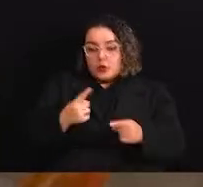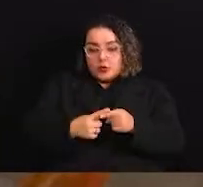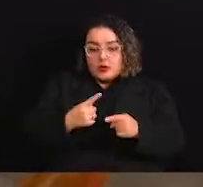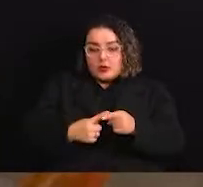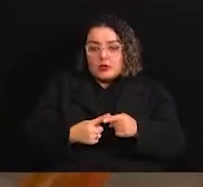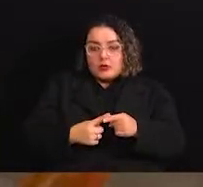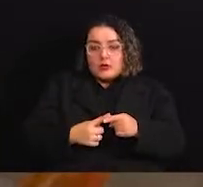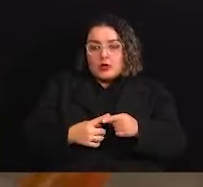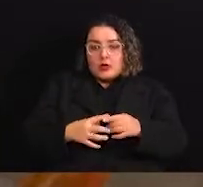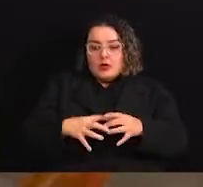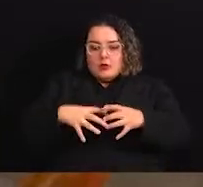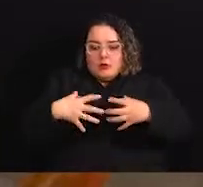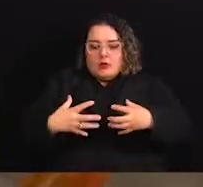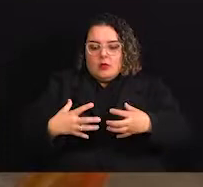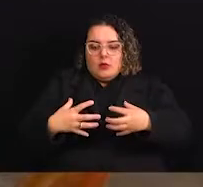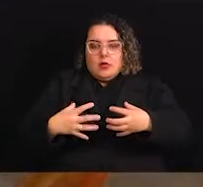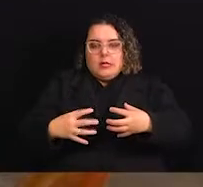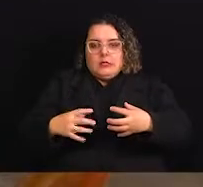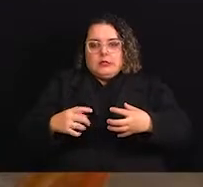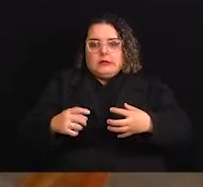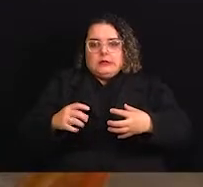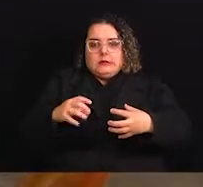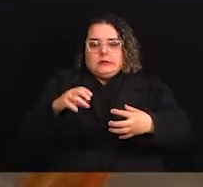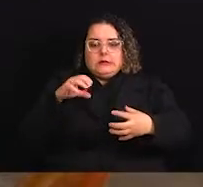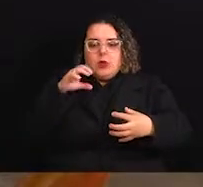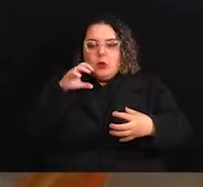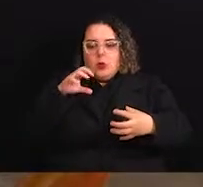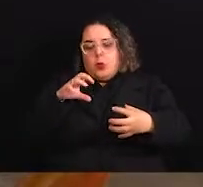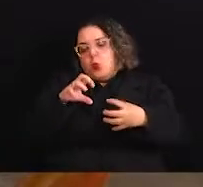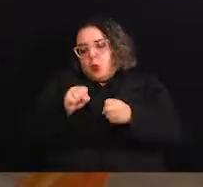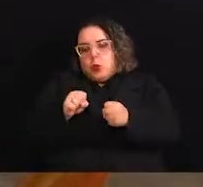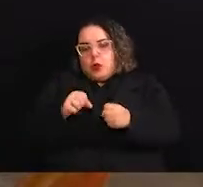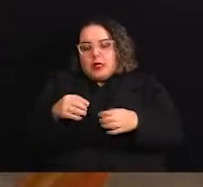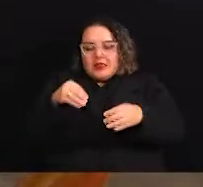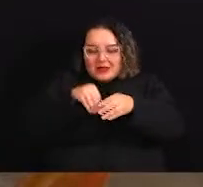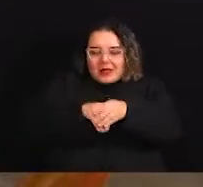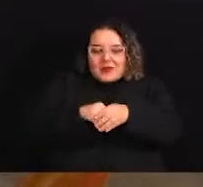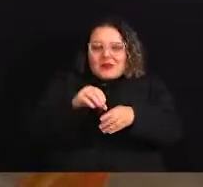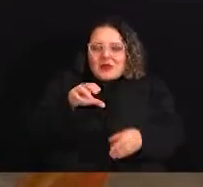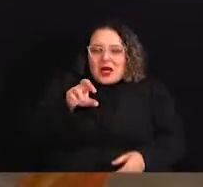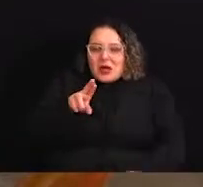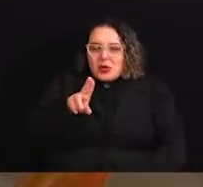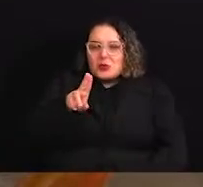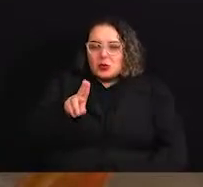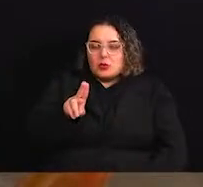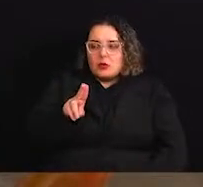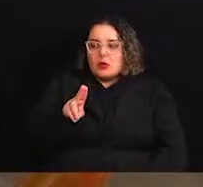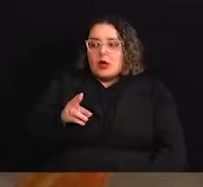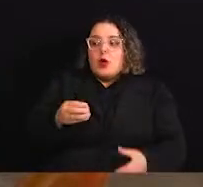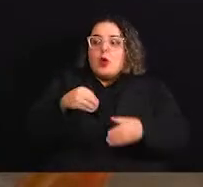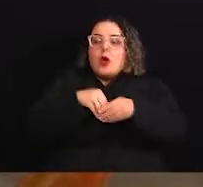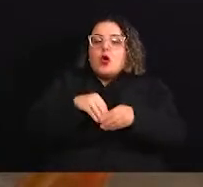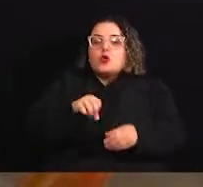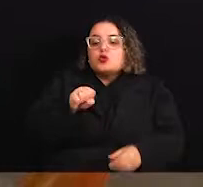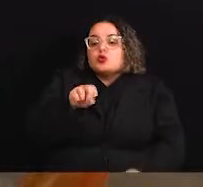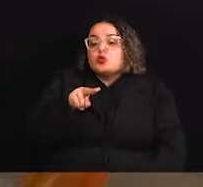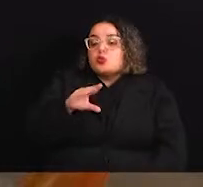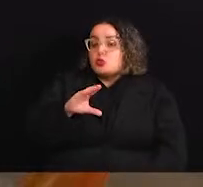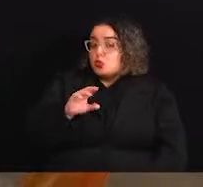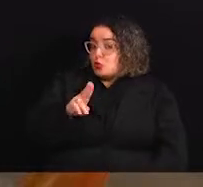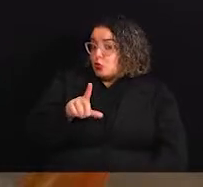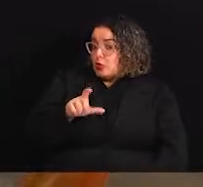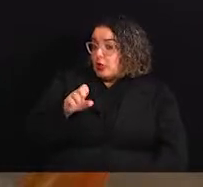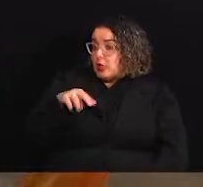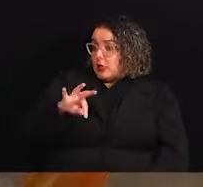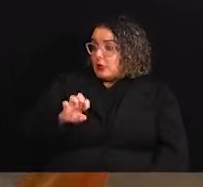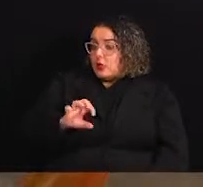ficar bem seco por fora, e dentro vai ficar cru. Entendi. Então não vai ficar bacana. Ele tem que ficar por dentro suculento, não cru, mas suculento, e